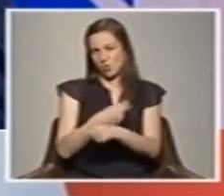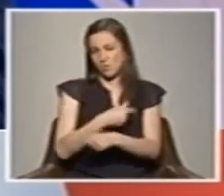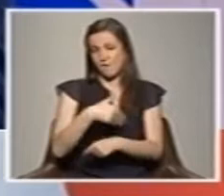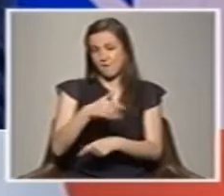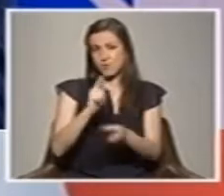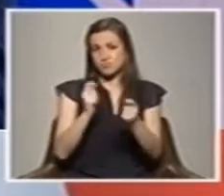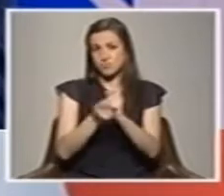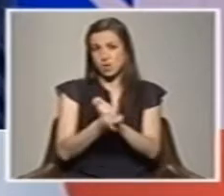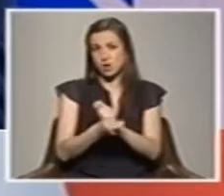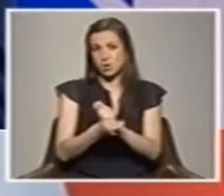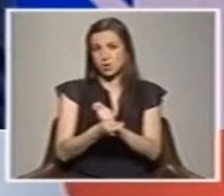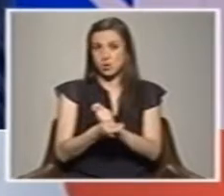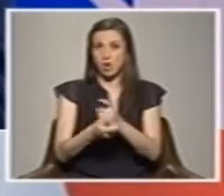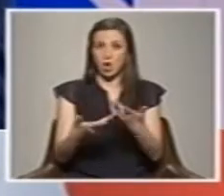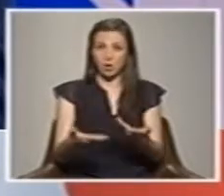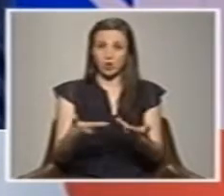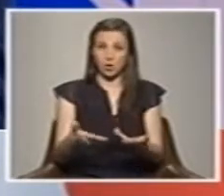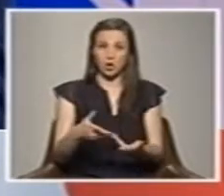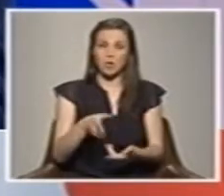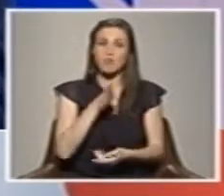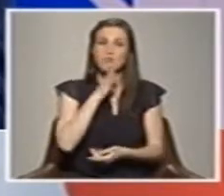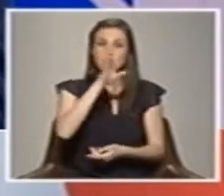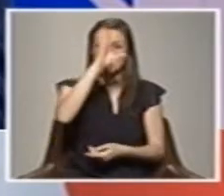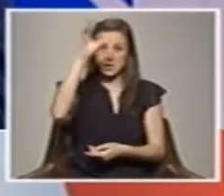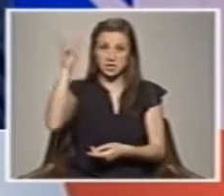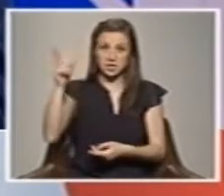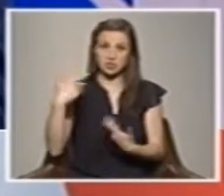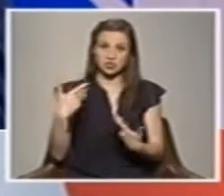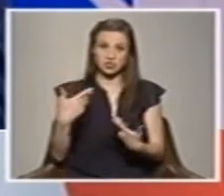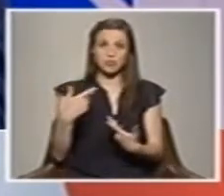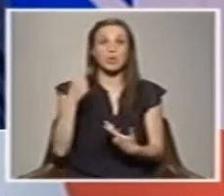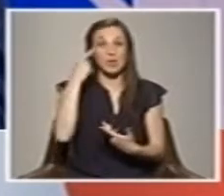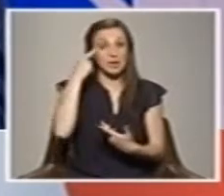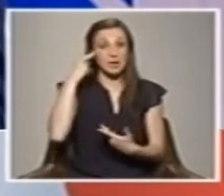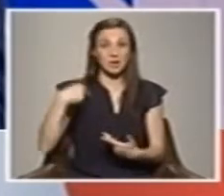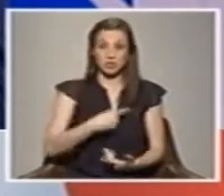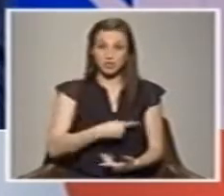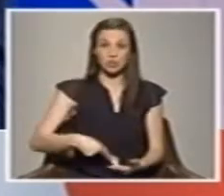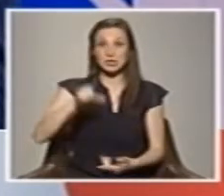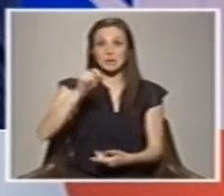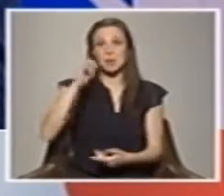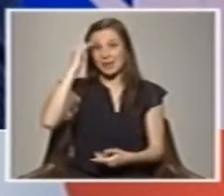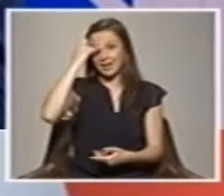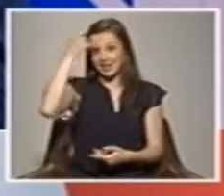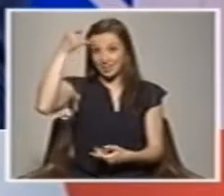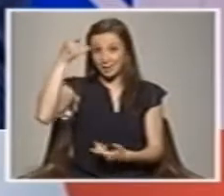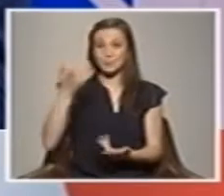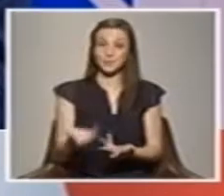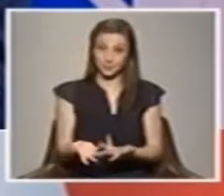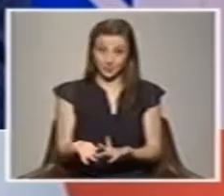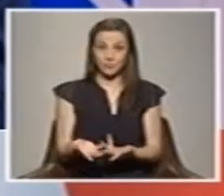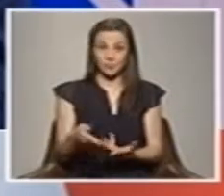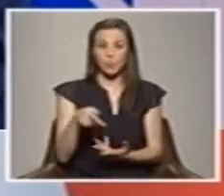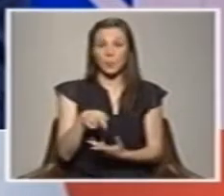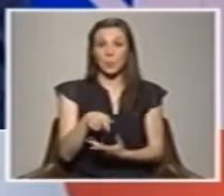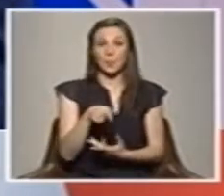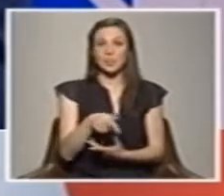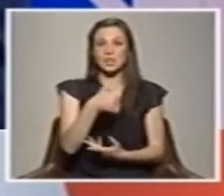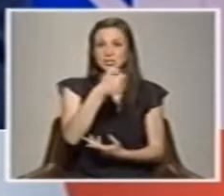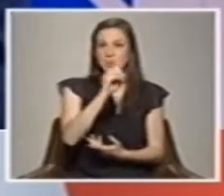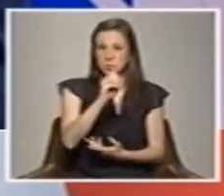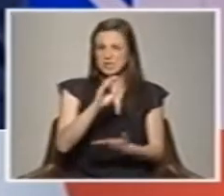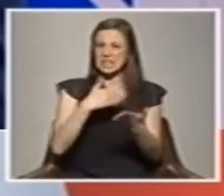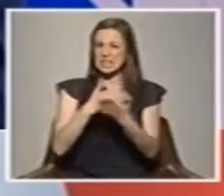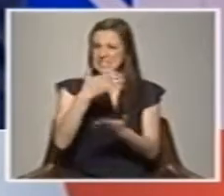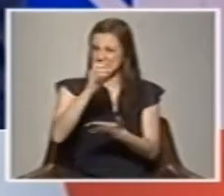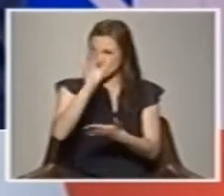a alteração de hábitos de consumo em dois países extremamente populosos, que é a China e a Índia. E, portanto, os tais 50% a 70%